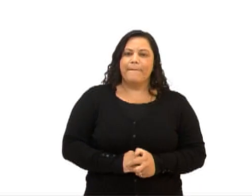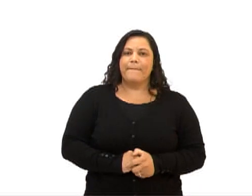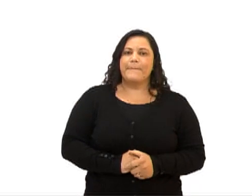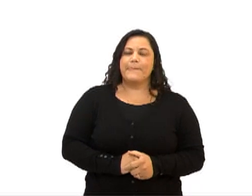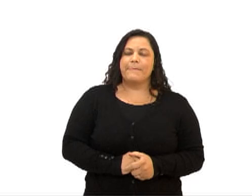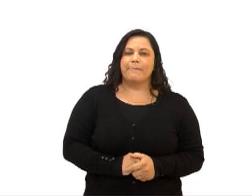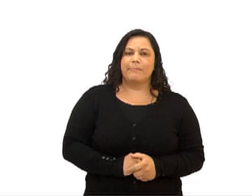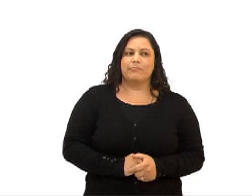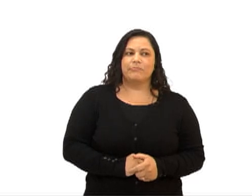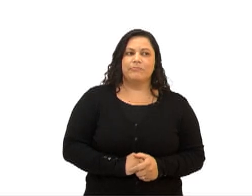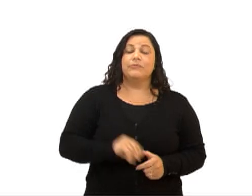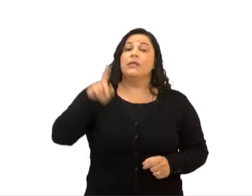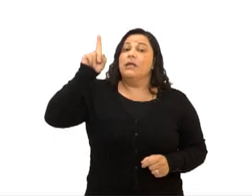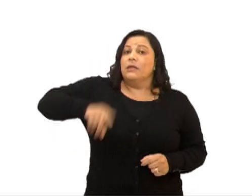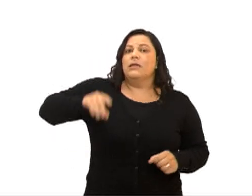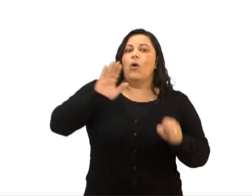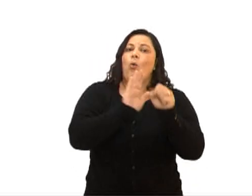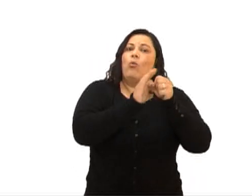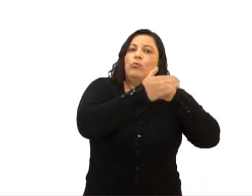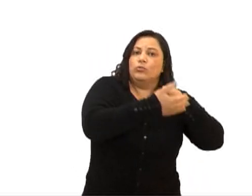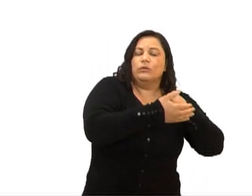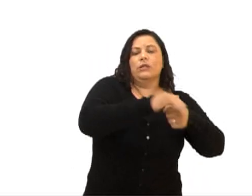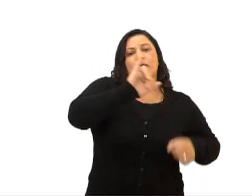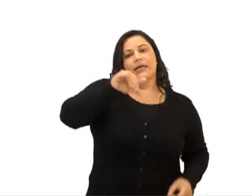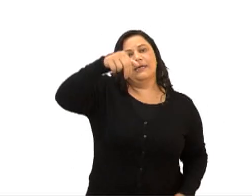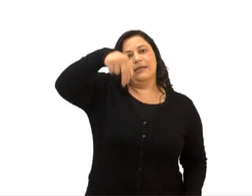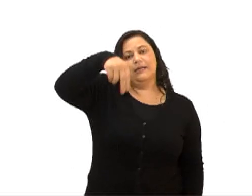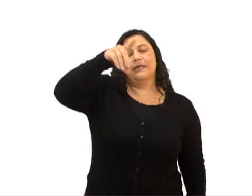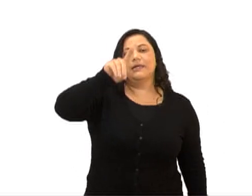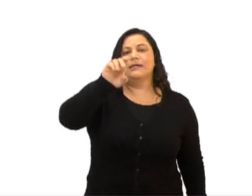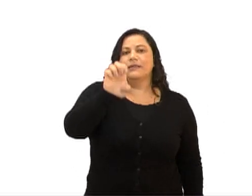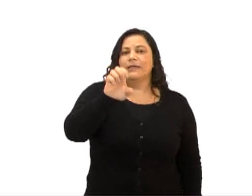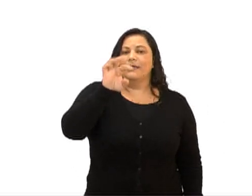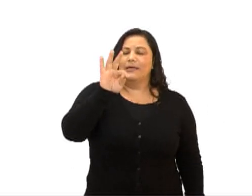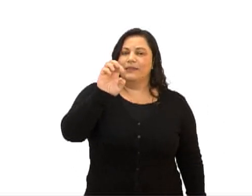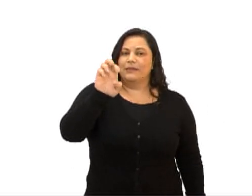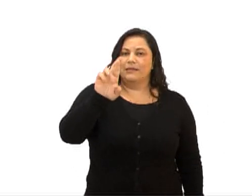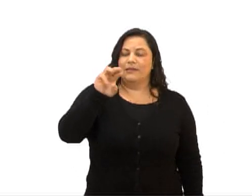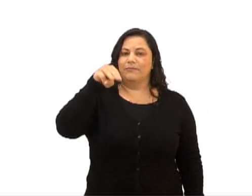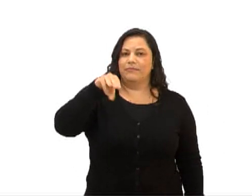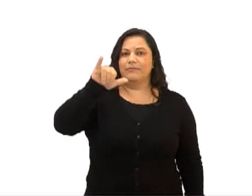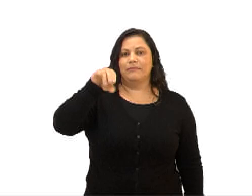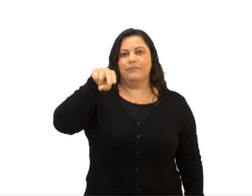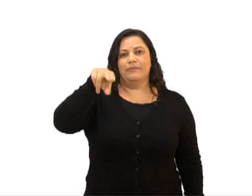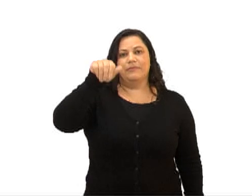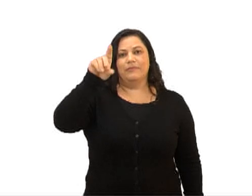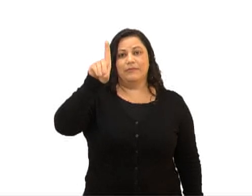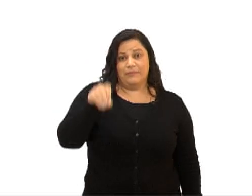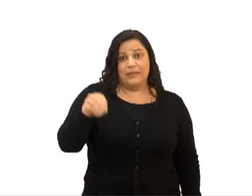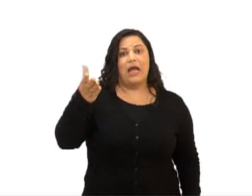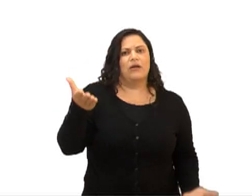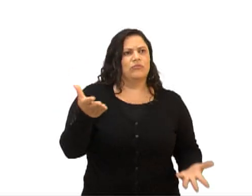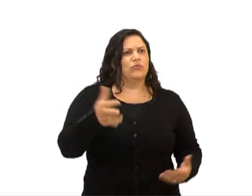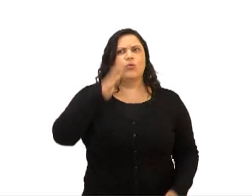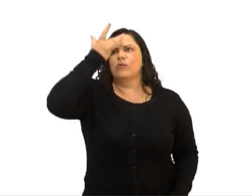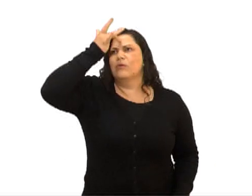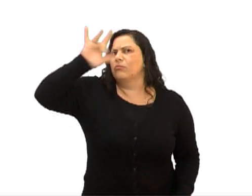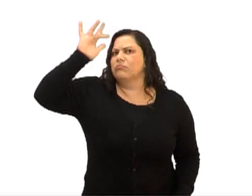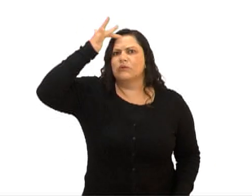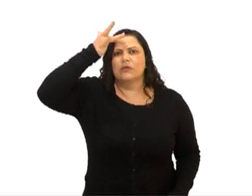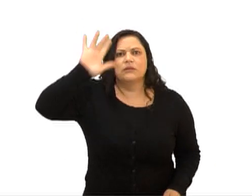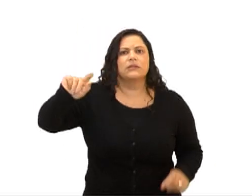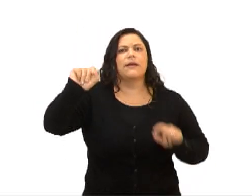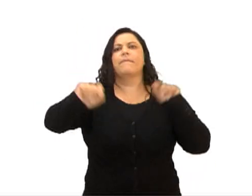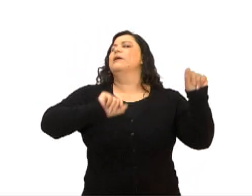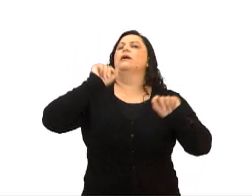O sujeito será indeterminado, turma. Quando, ao analisar a flexão do verbo, não se pode saber se o sujeito